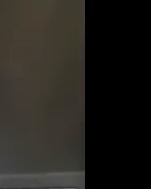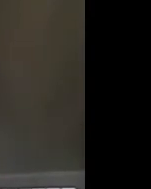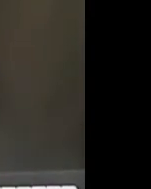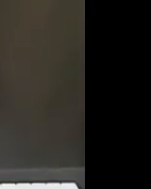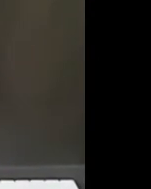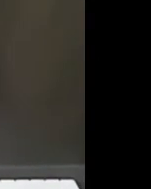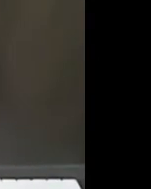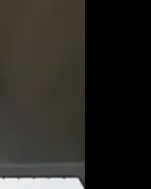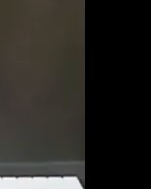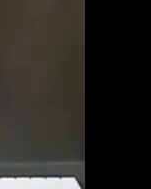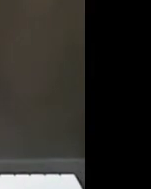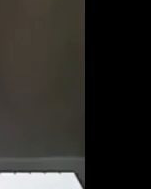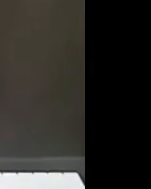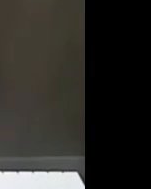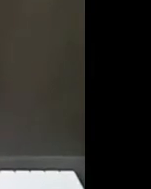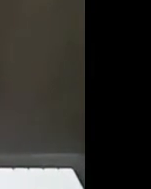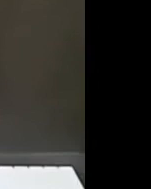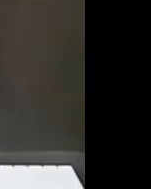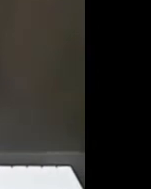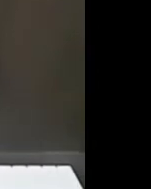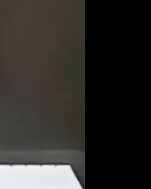um pouquinho.